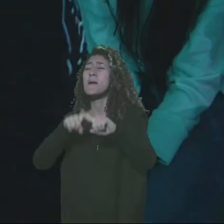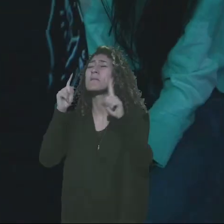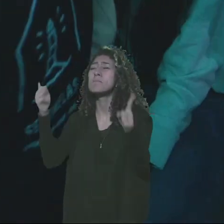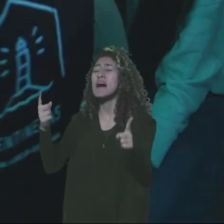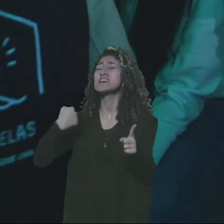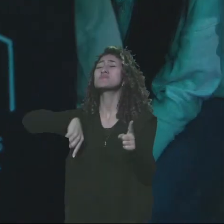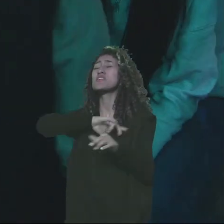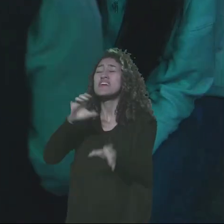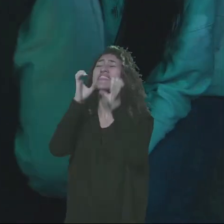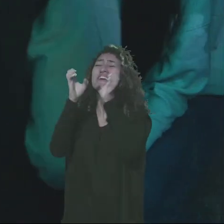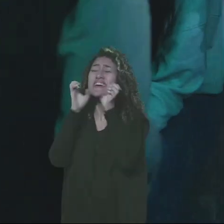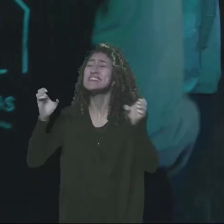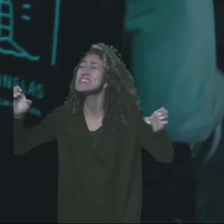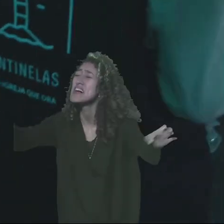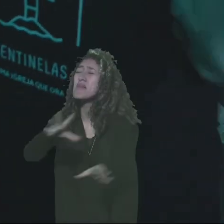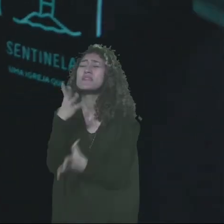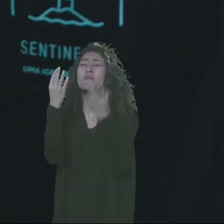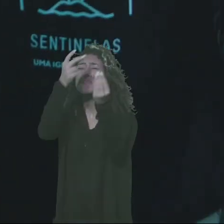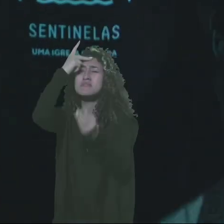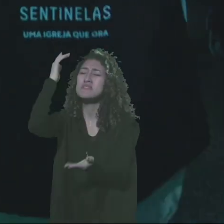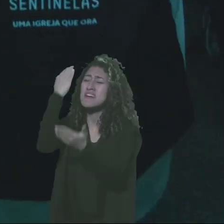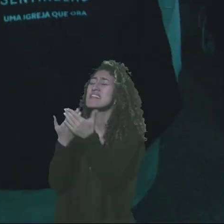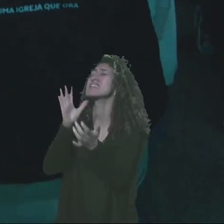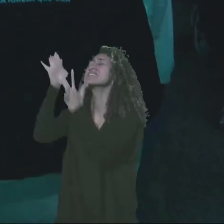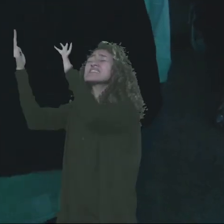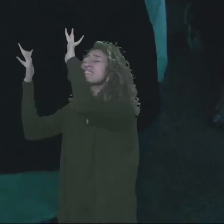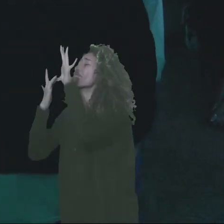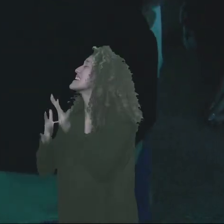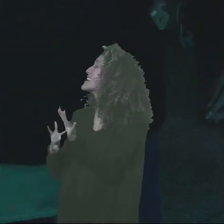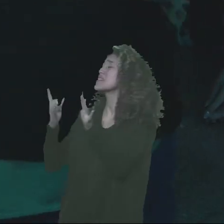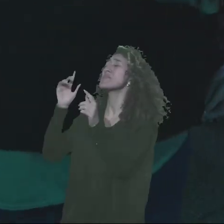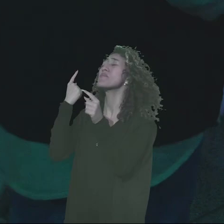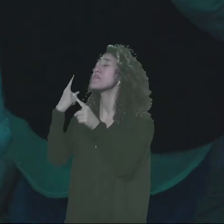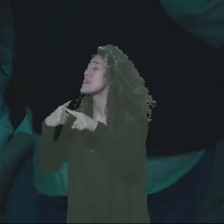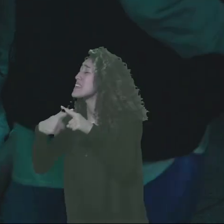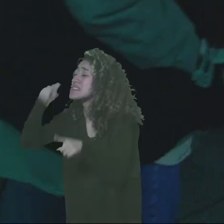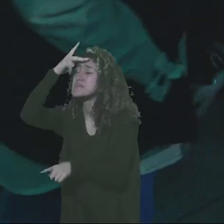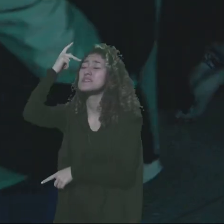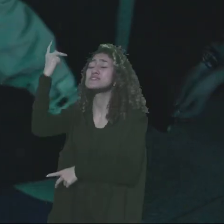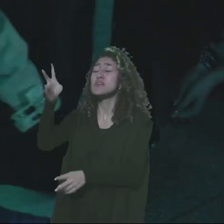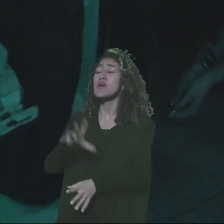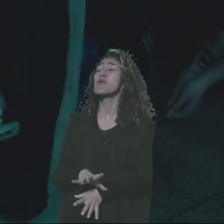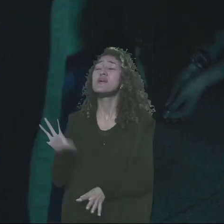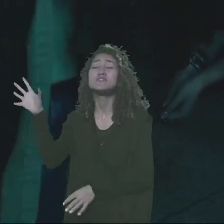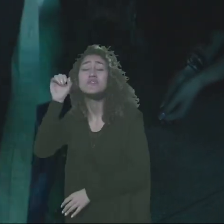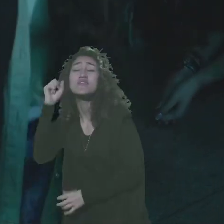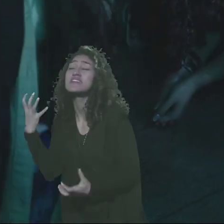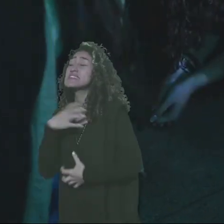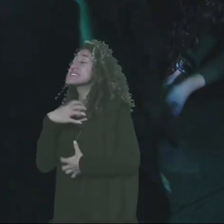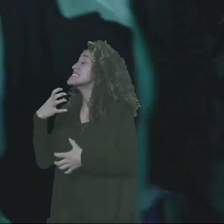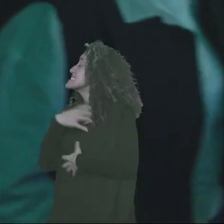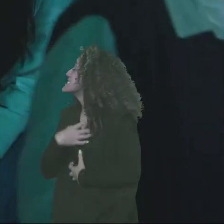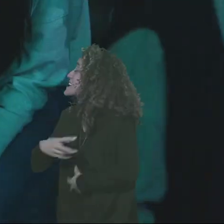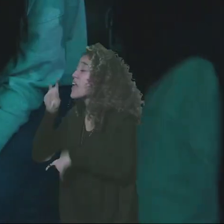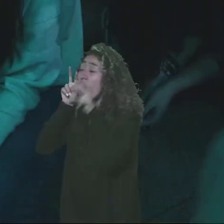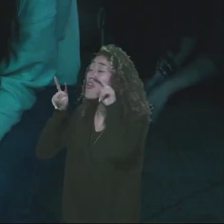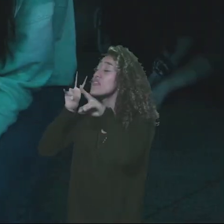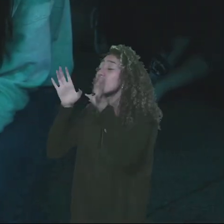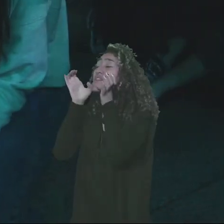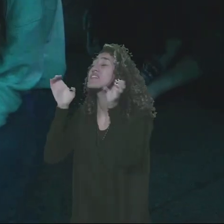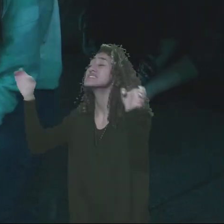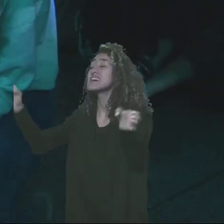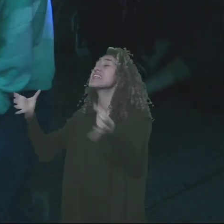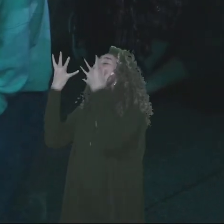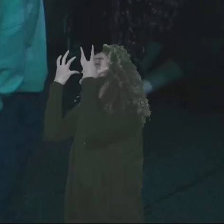semana, por quantas pessoas nós fizemos Te conhecer, Pai. Em nome de Jesus, coloca os nossos olhos